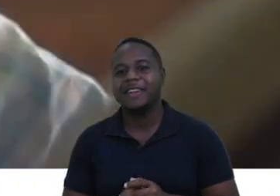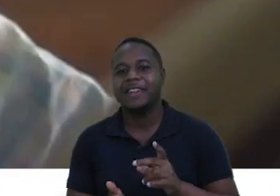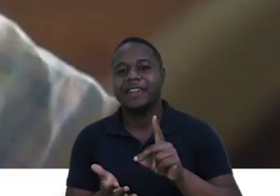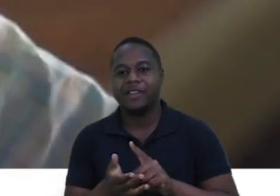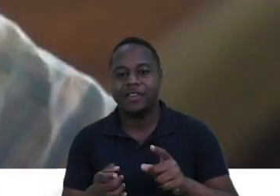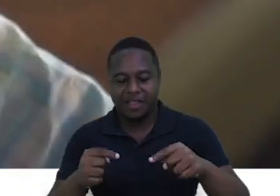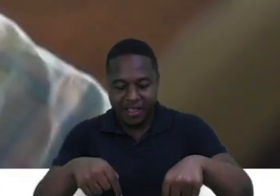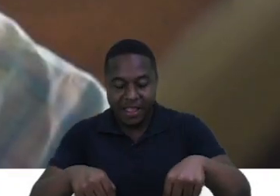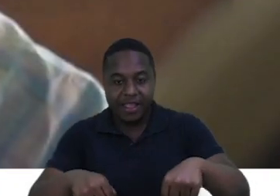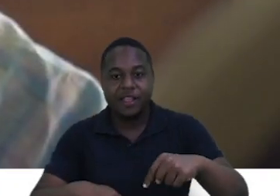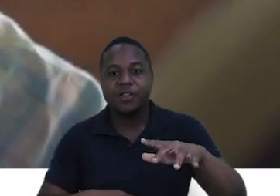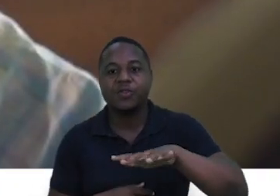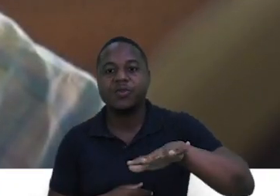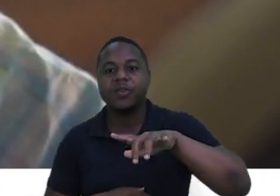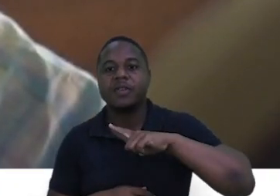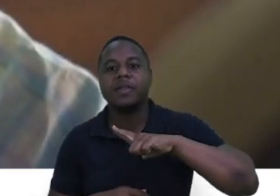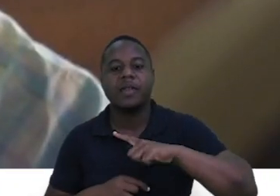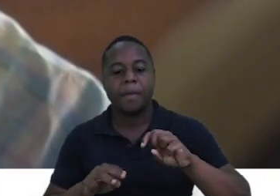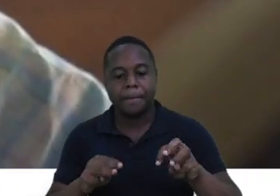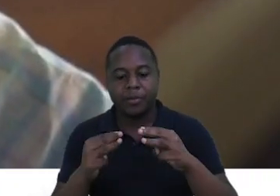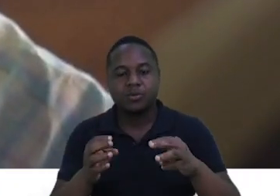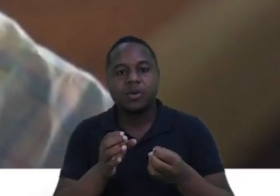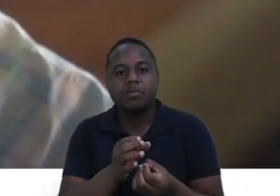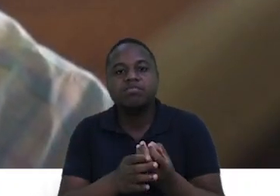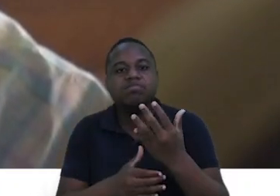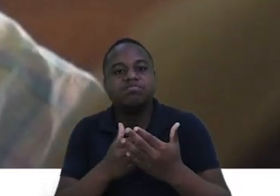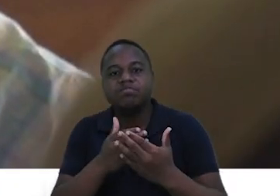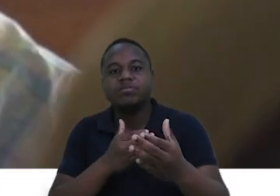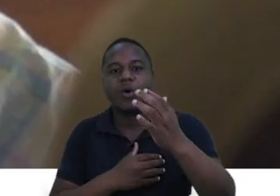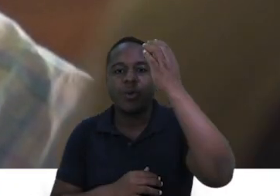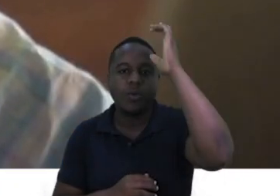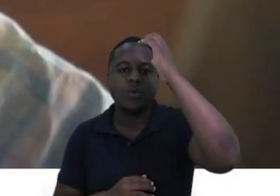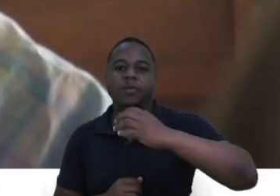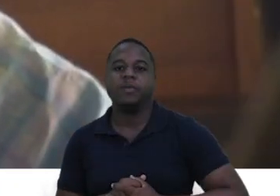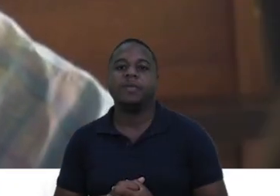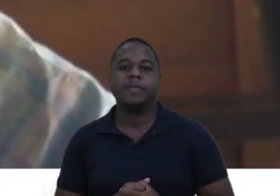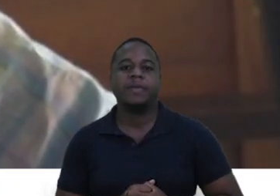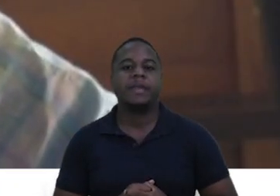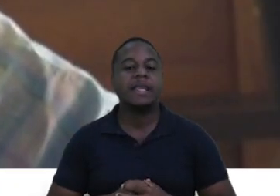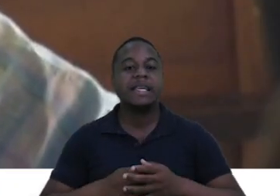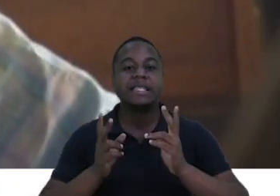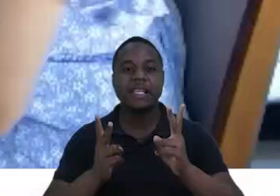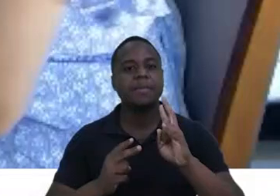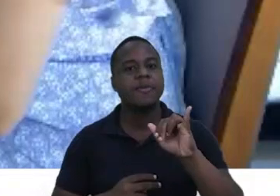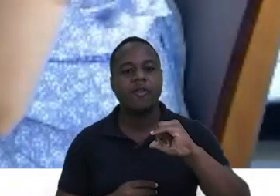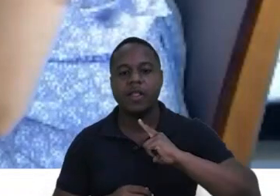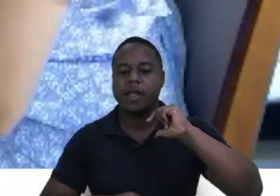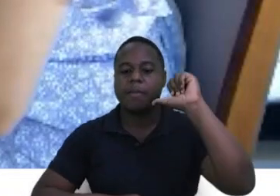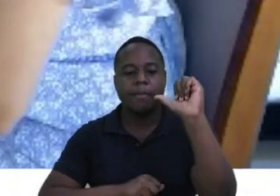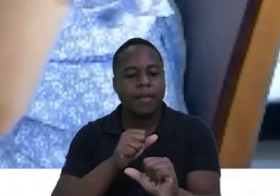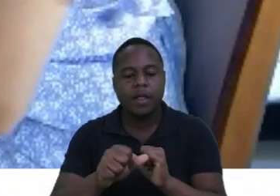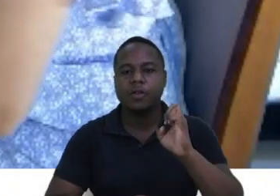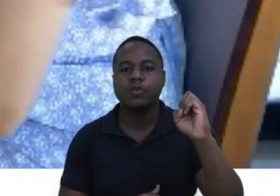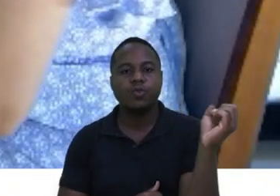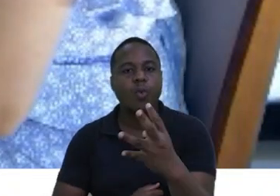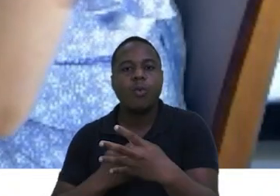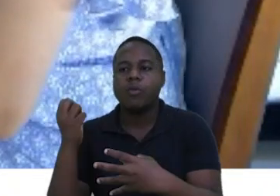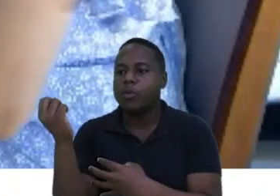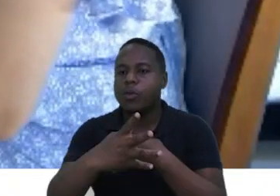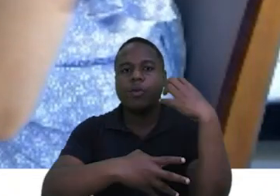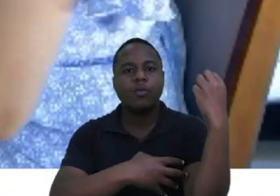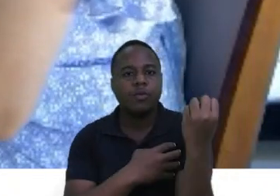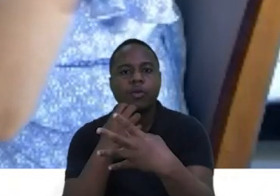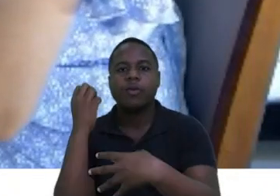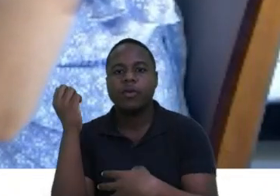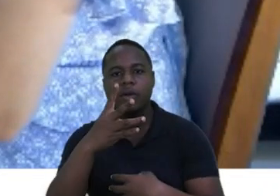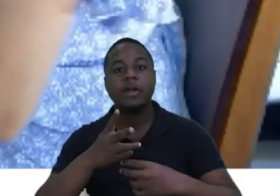do celeiro do musical e cultural, né? Exatamente. Então, cada dia que passa vai se renovando, aparece uma novidade, então a gente sempre está